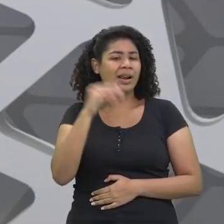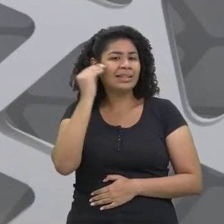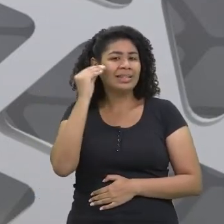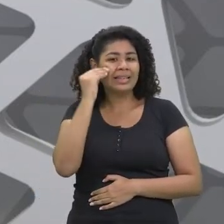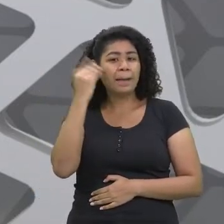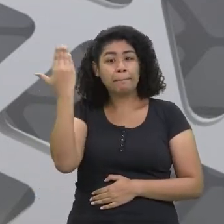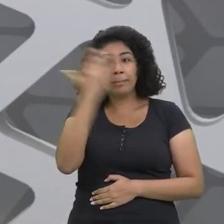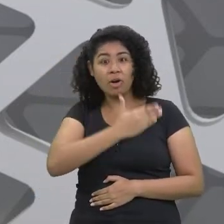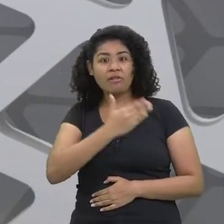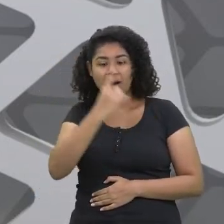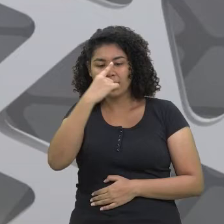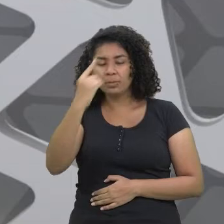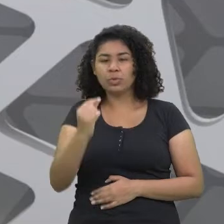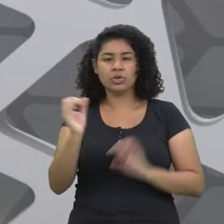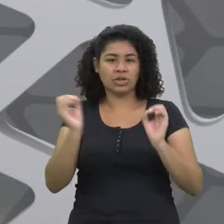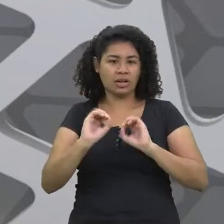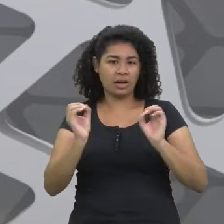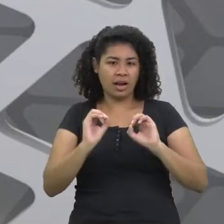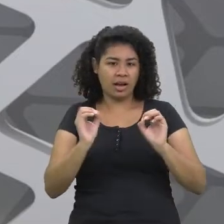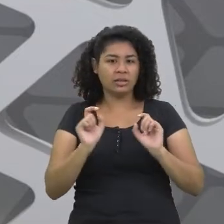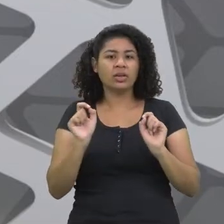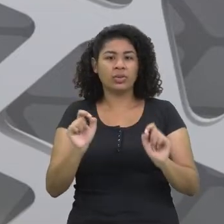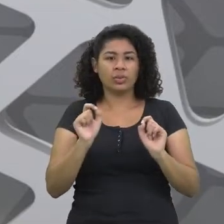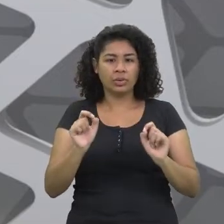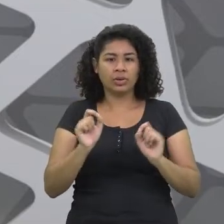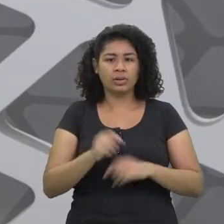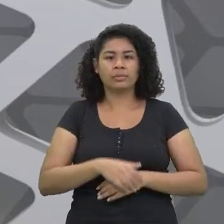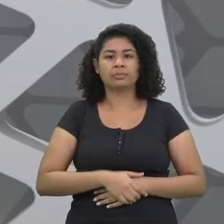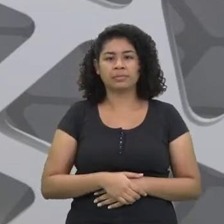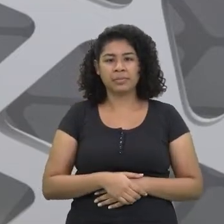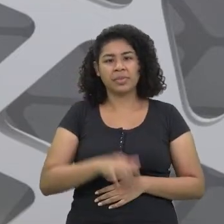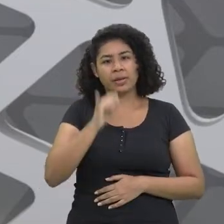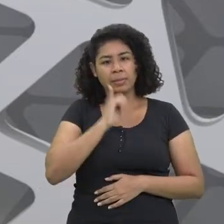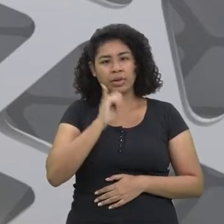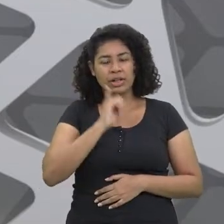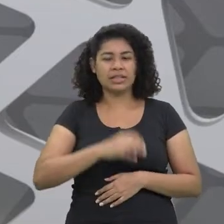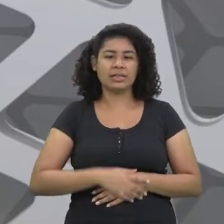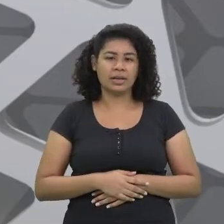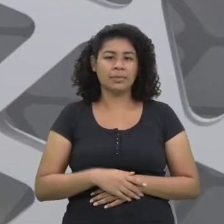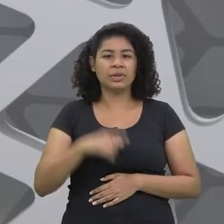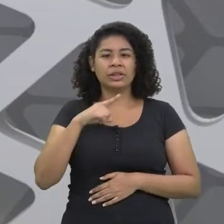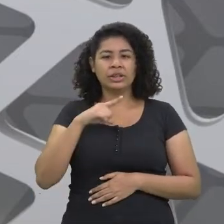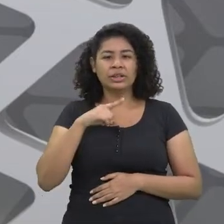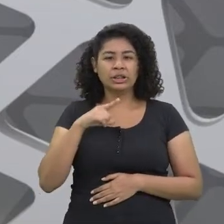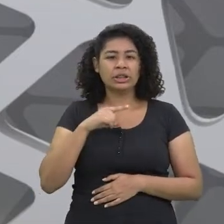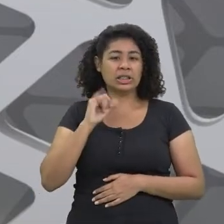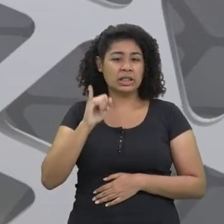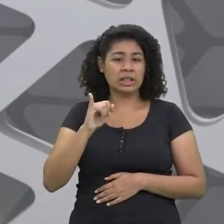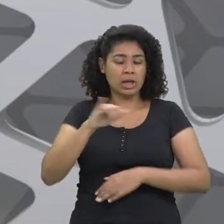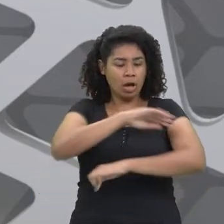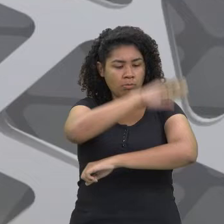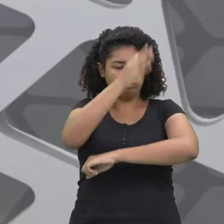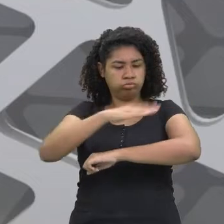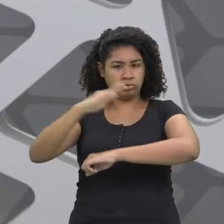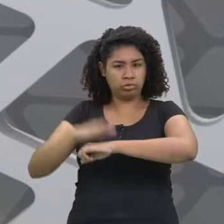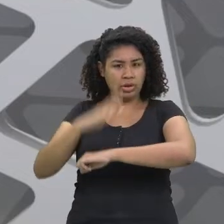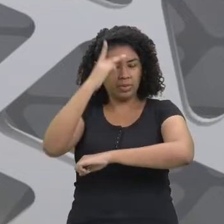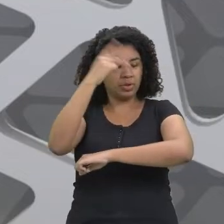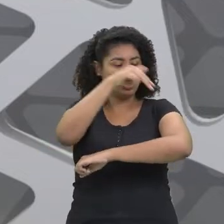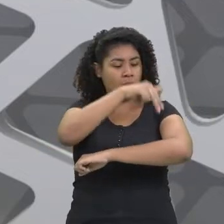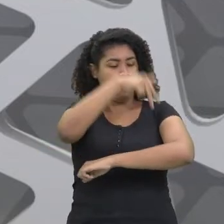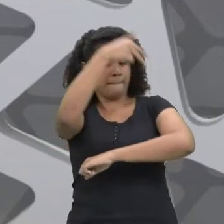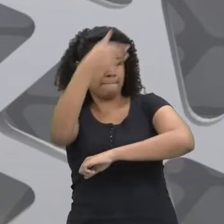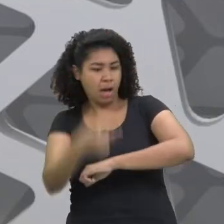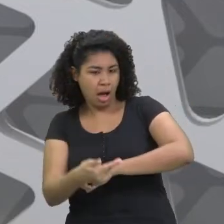não era bruxa. Uma, colocava ela numa vassoura e jogava do penhasco para baixo. Se ela voasse é porque ela era uma bruxa. Se ela não voasse,